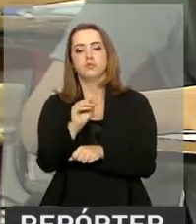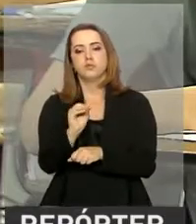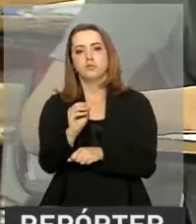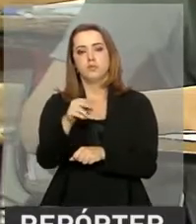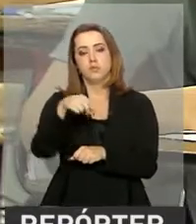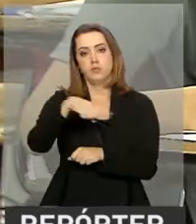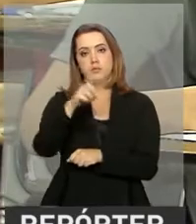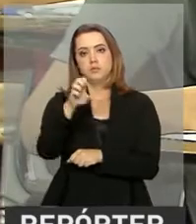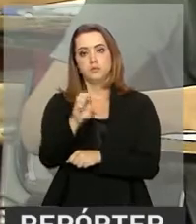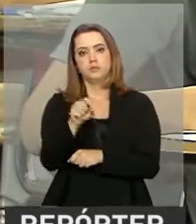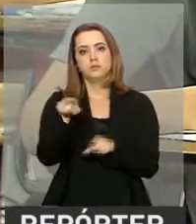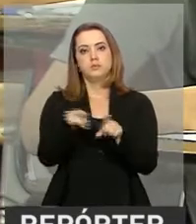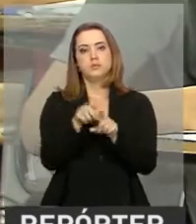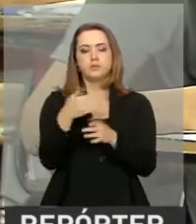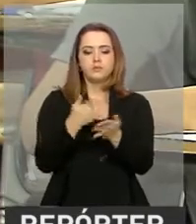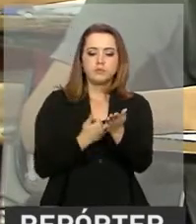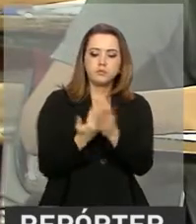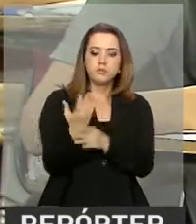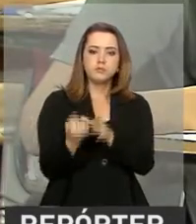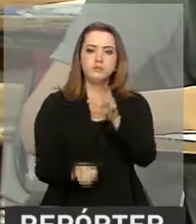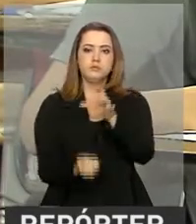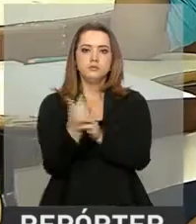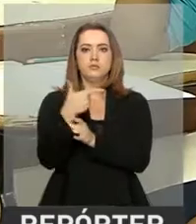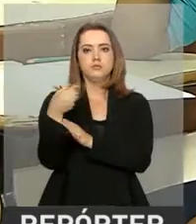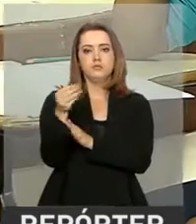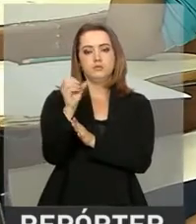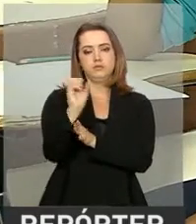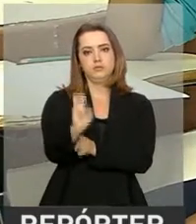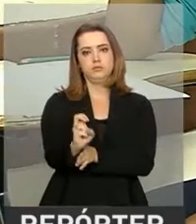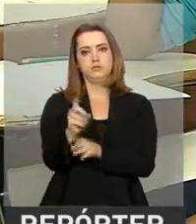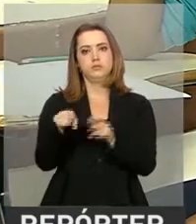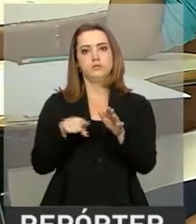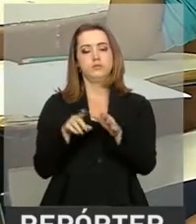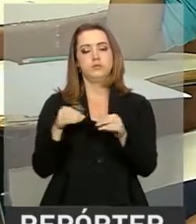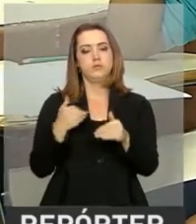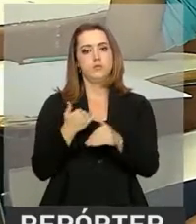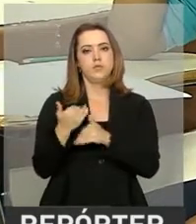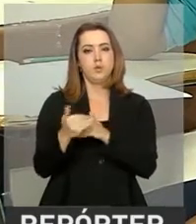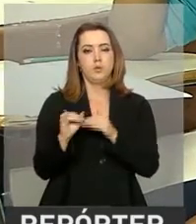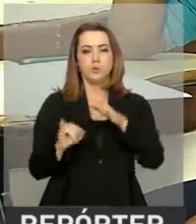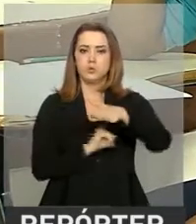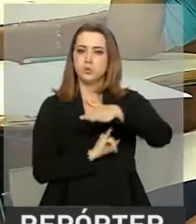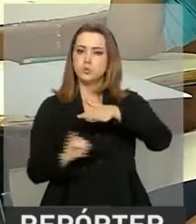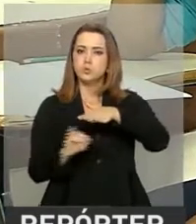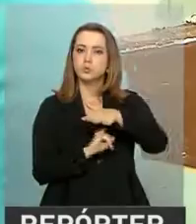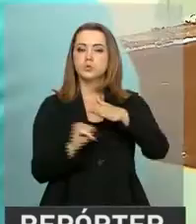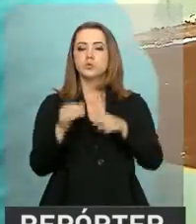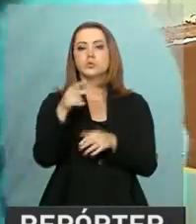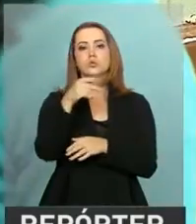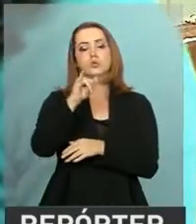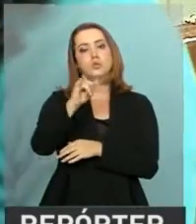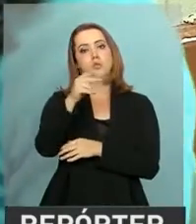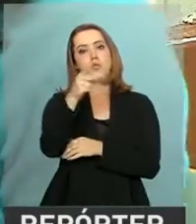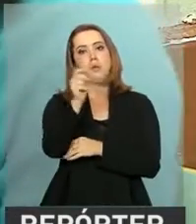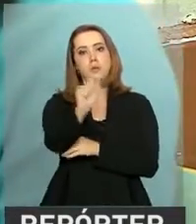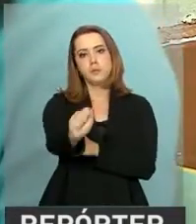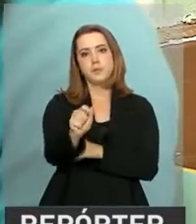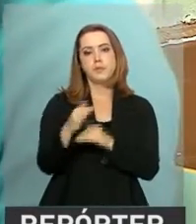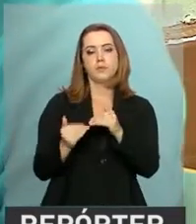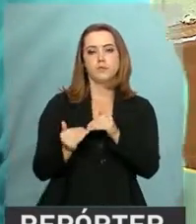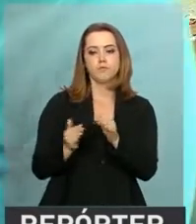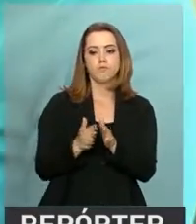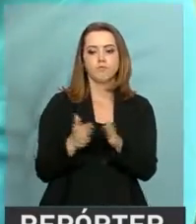Criada em 2005, a UBMEP é uma iniciativa do Instituto de Matemática Pura e Aplicada, o INPA. É a maior